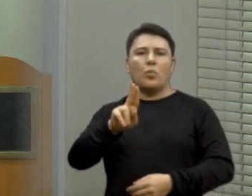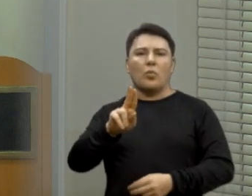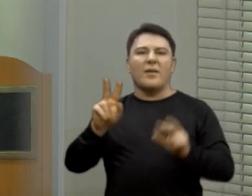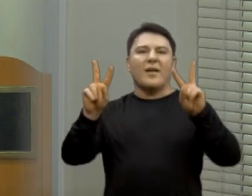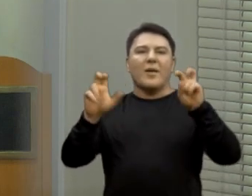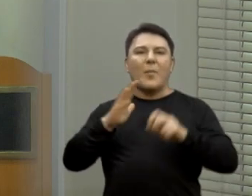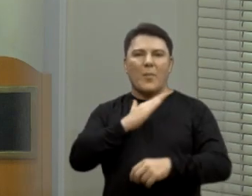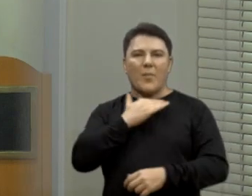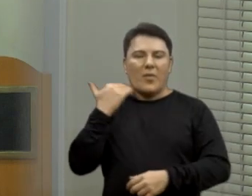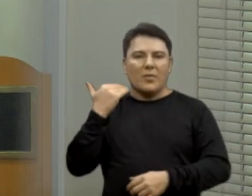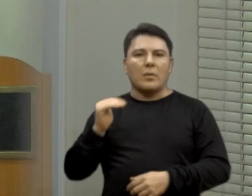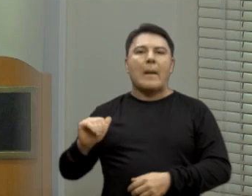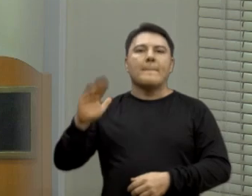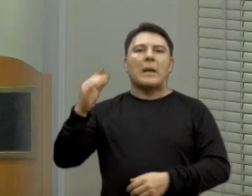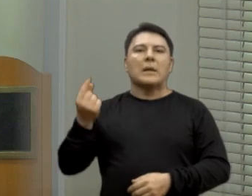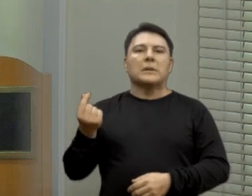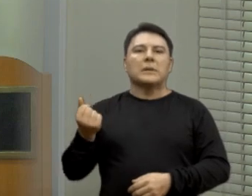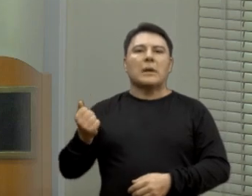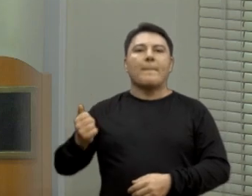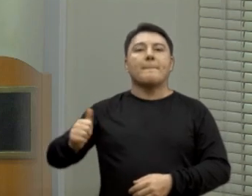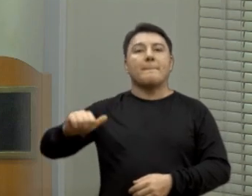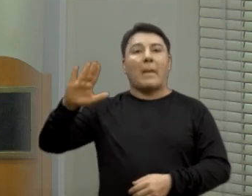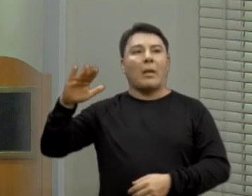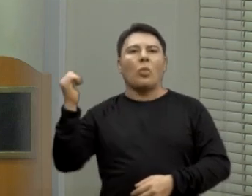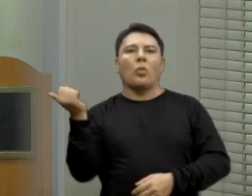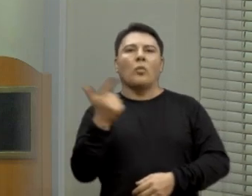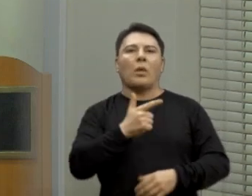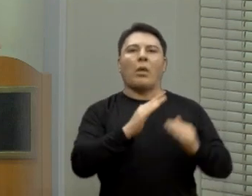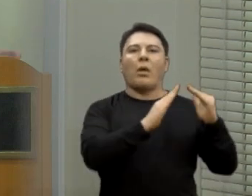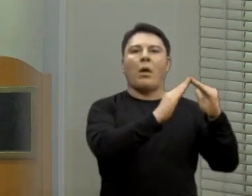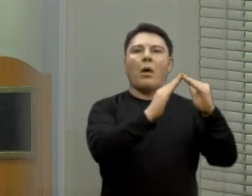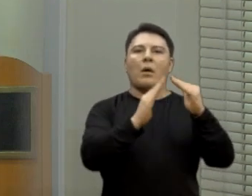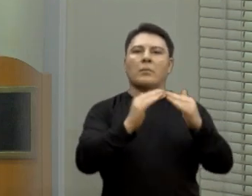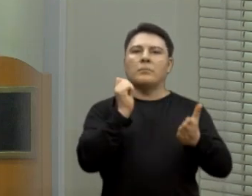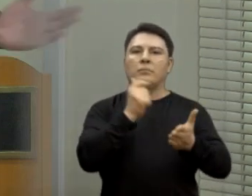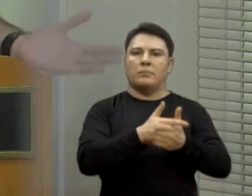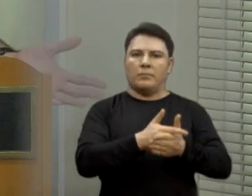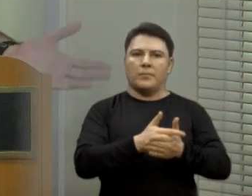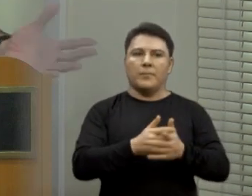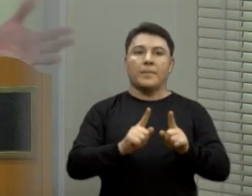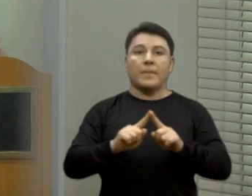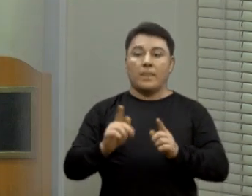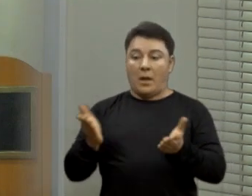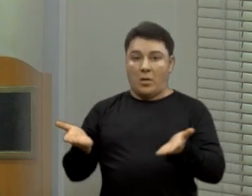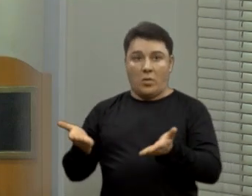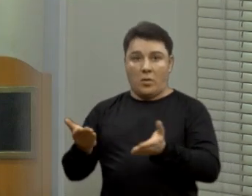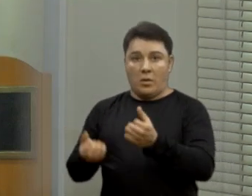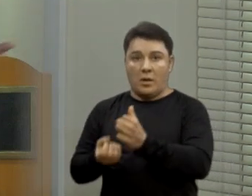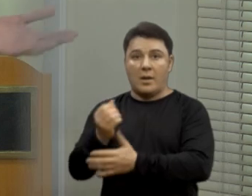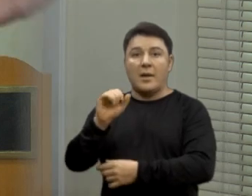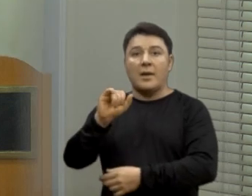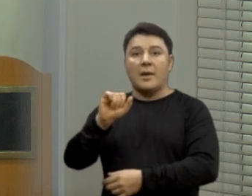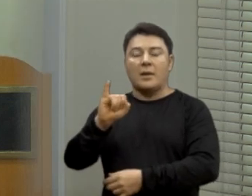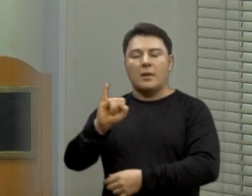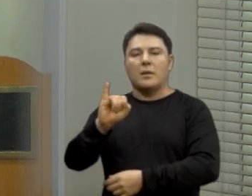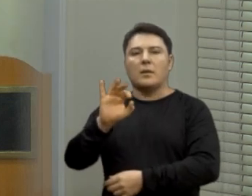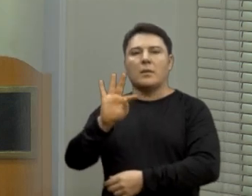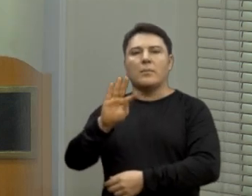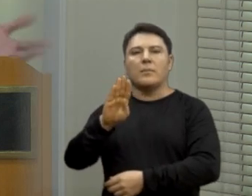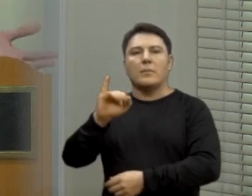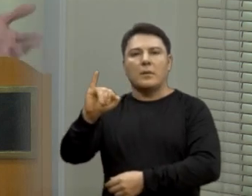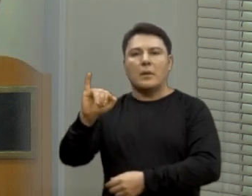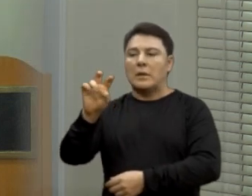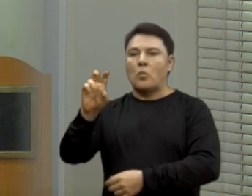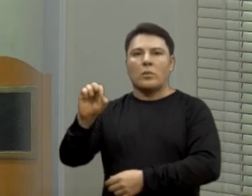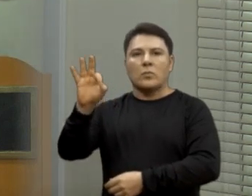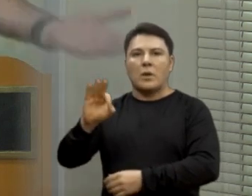das casas. Então, tem que ser revisto, sim. Ao meu ver, tem que ser revisto. Mas como que acabou de criar o ITBI, por exemplo, foi mais